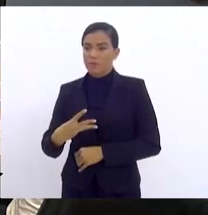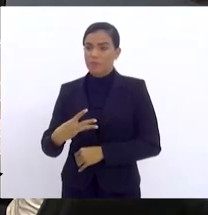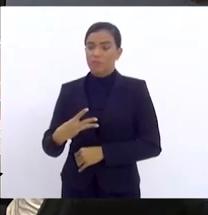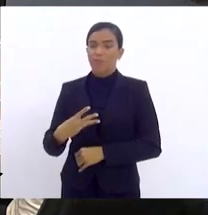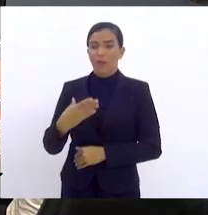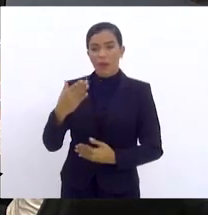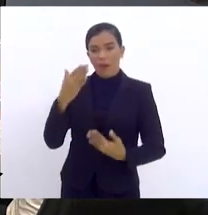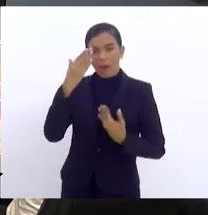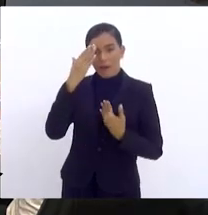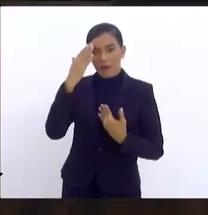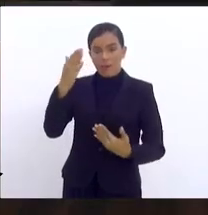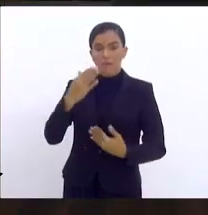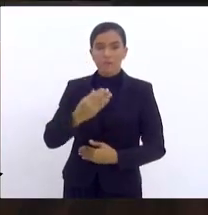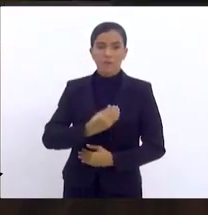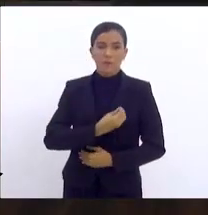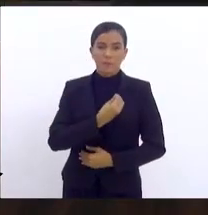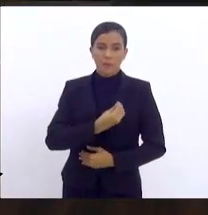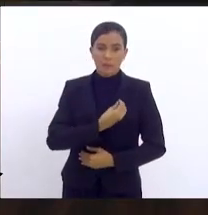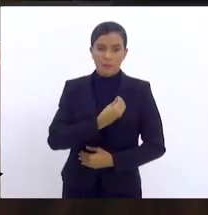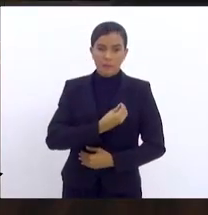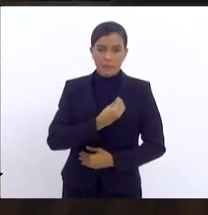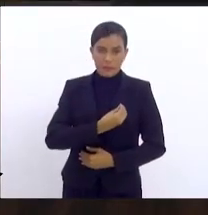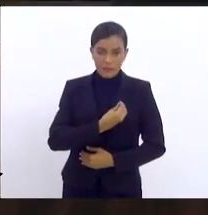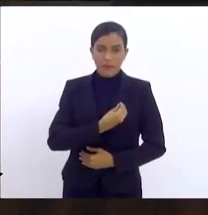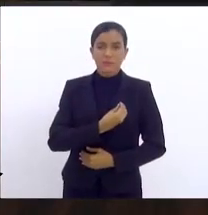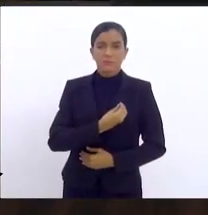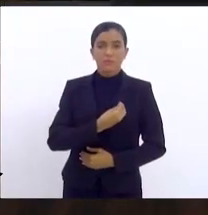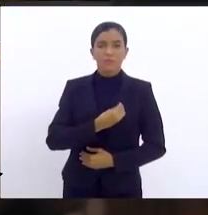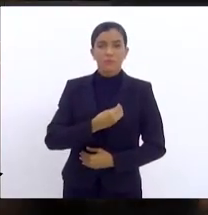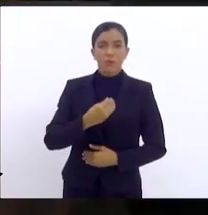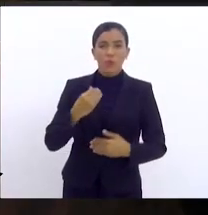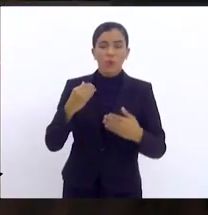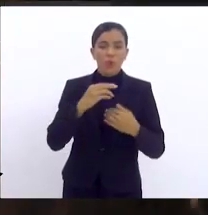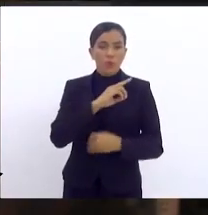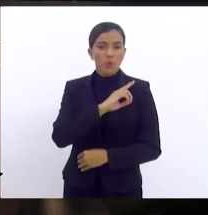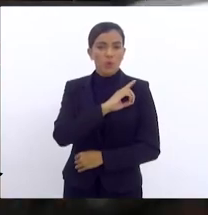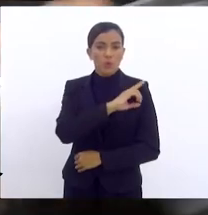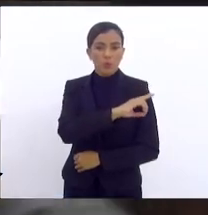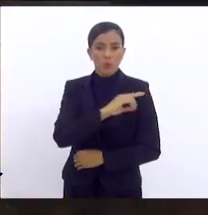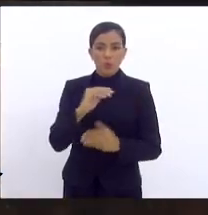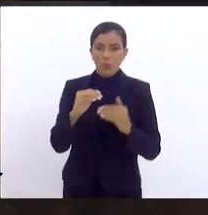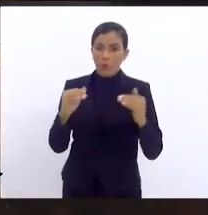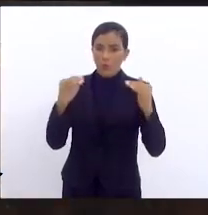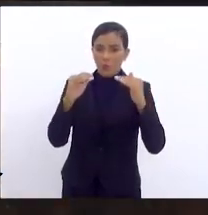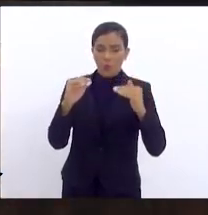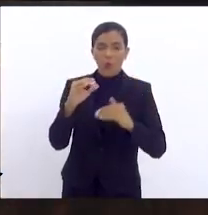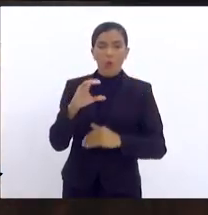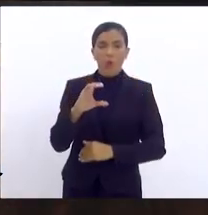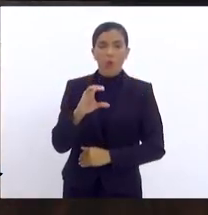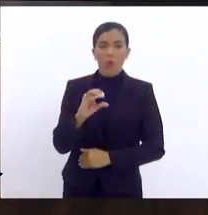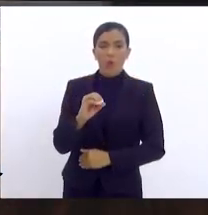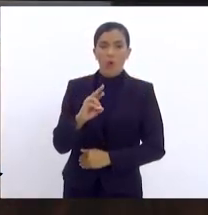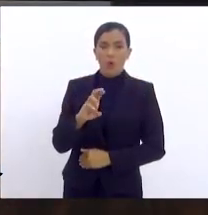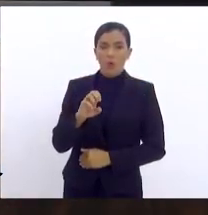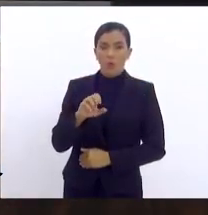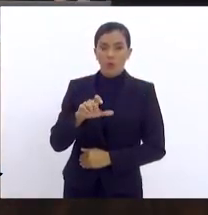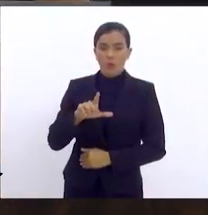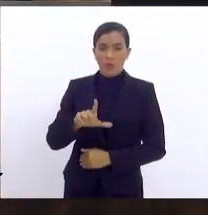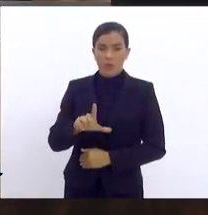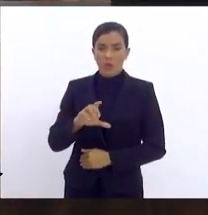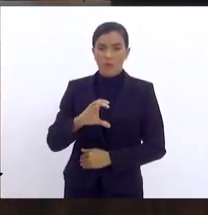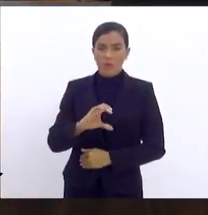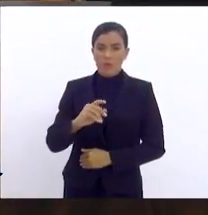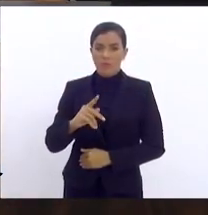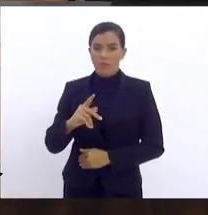agradeço a presença do Coronel Roberto Dantas comandante do terceiro CPA